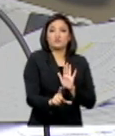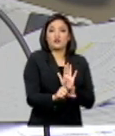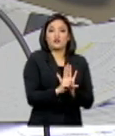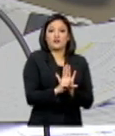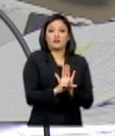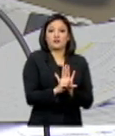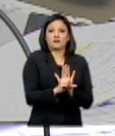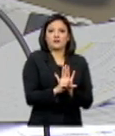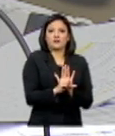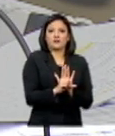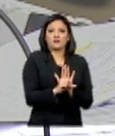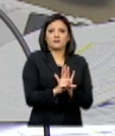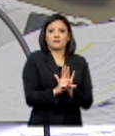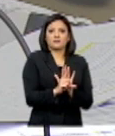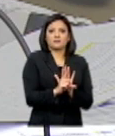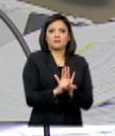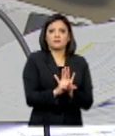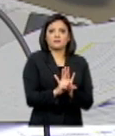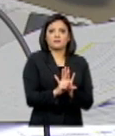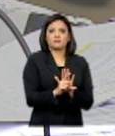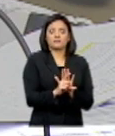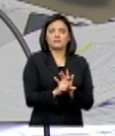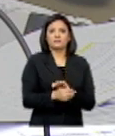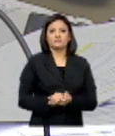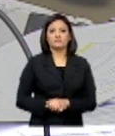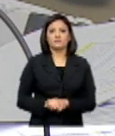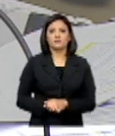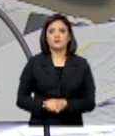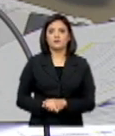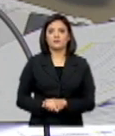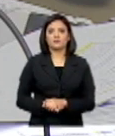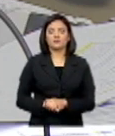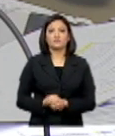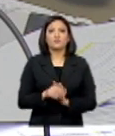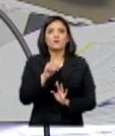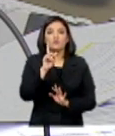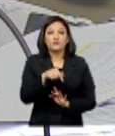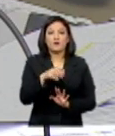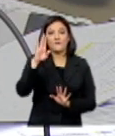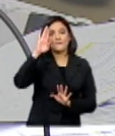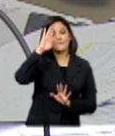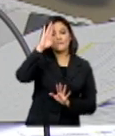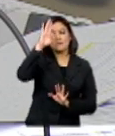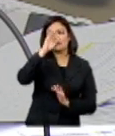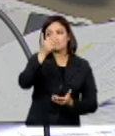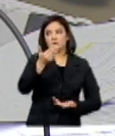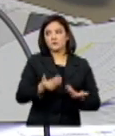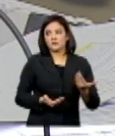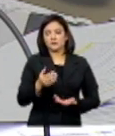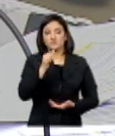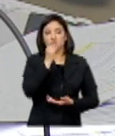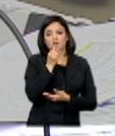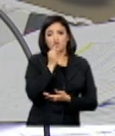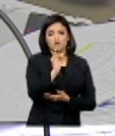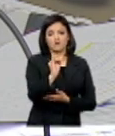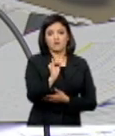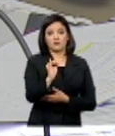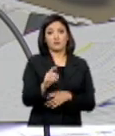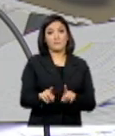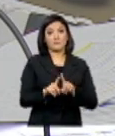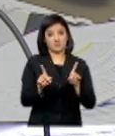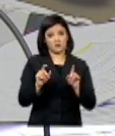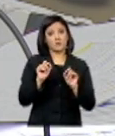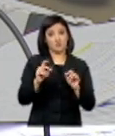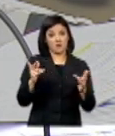do que é um núcleo da prestação de serviço de energia elétrica o que ocorreu